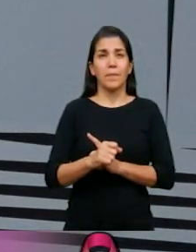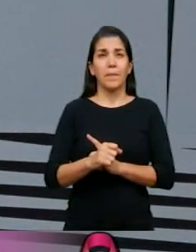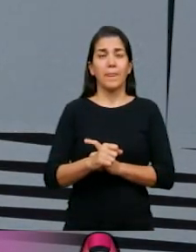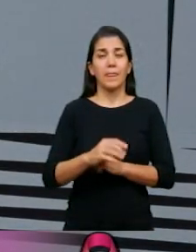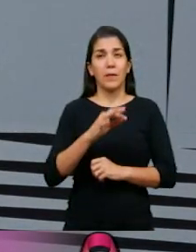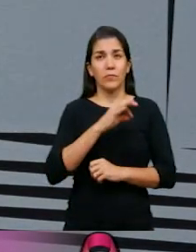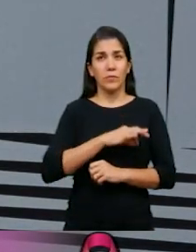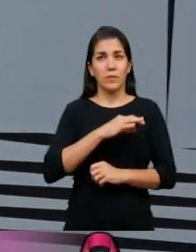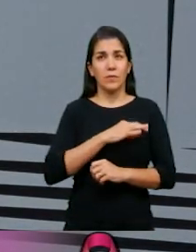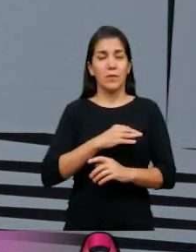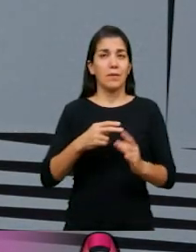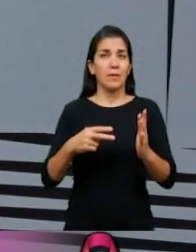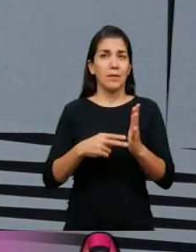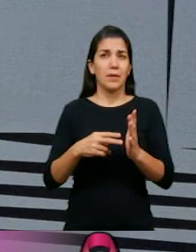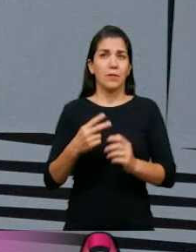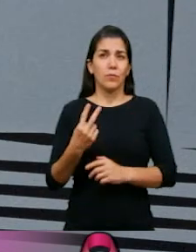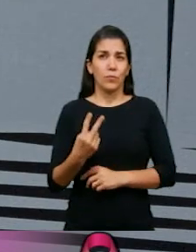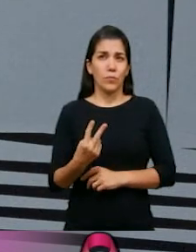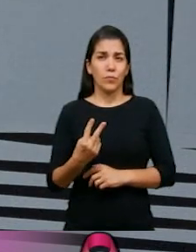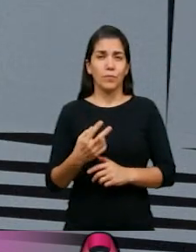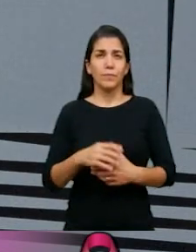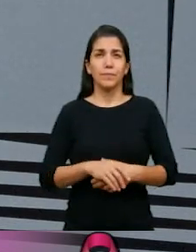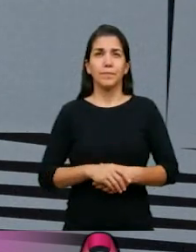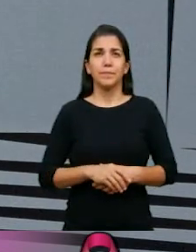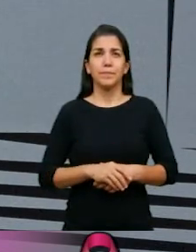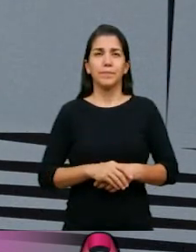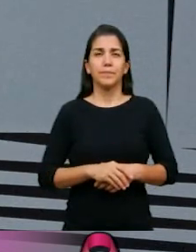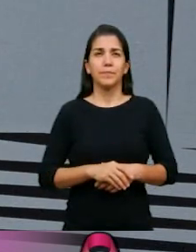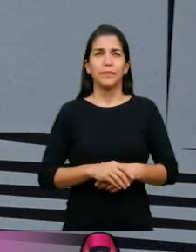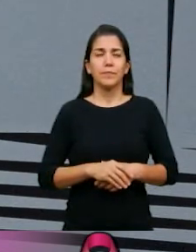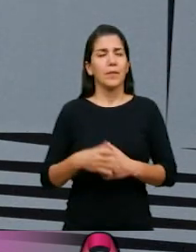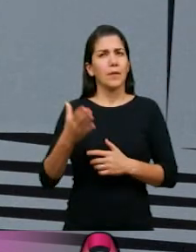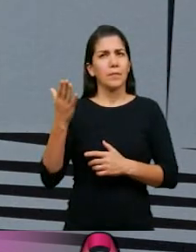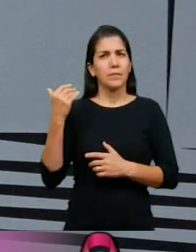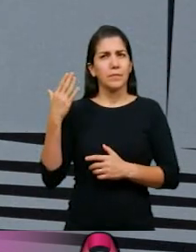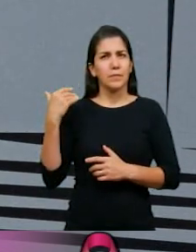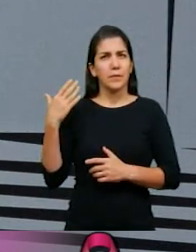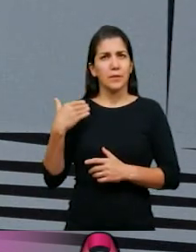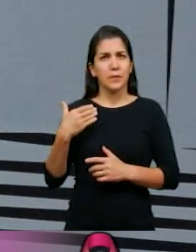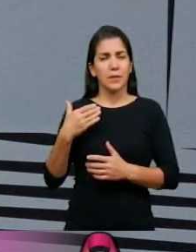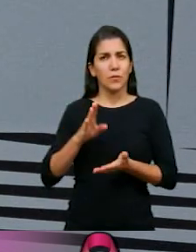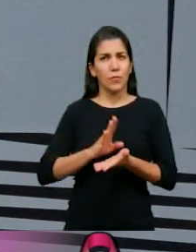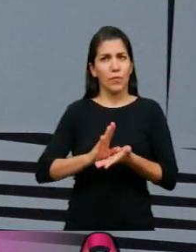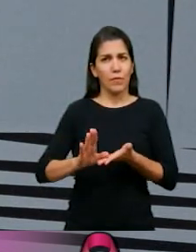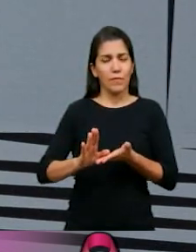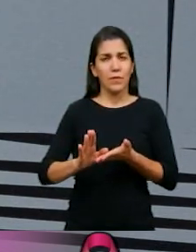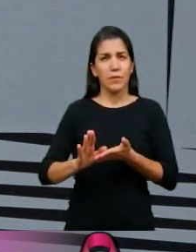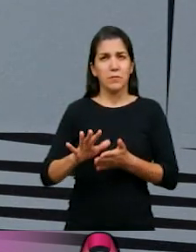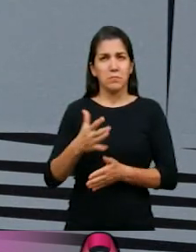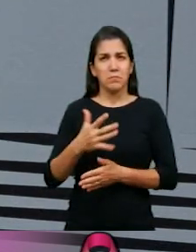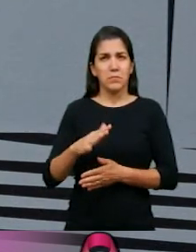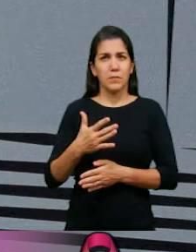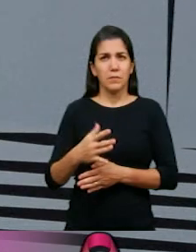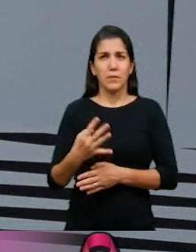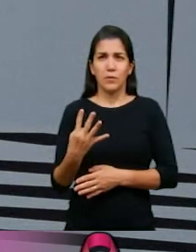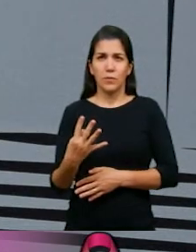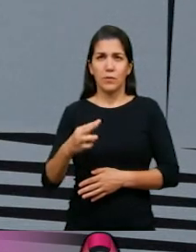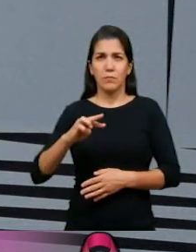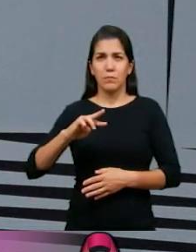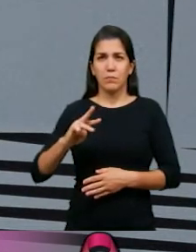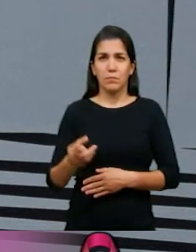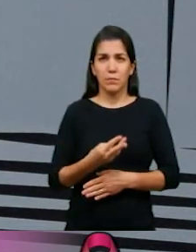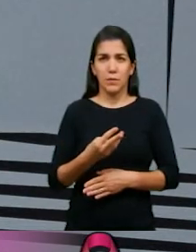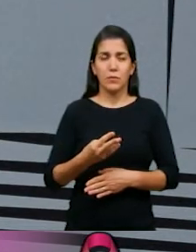2 salários mínimos. Considerando que, na época, o investimento estimado para a construção desse empreendimento seria de ordem de 4